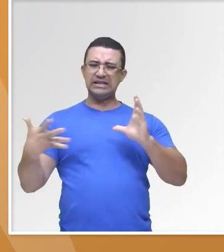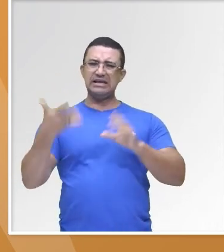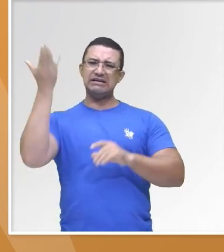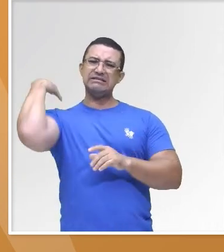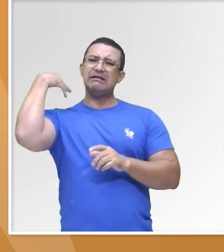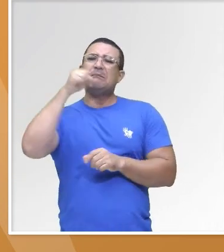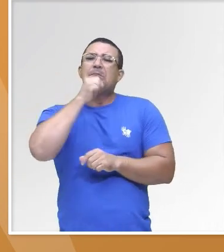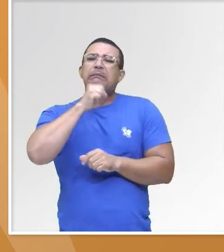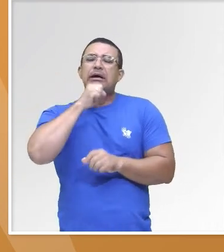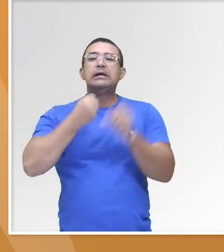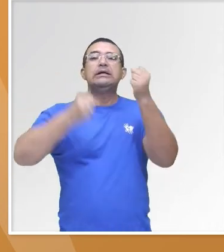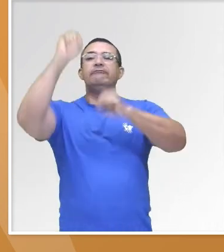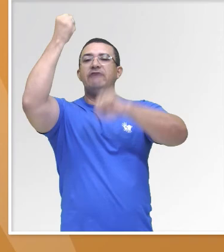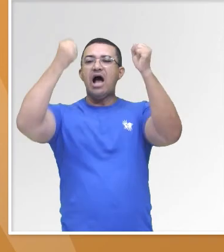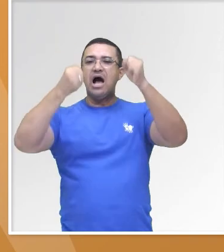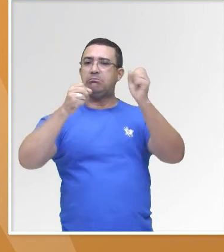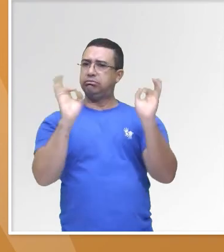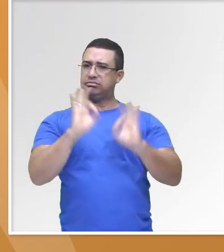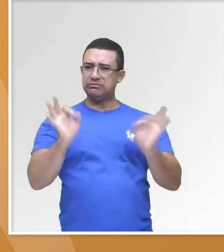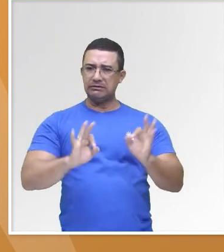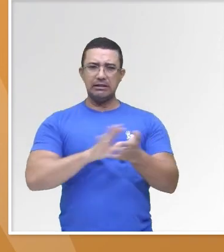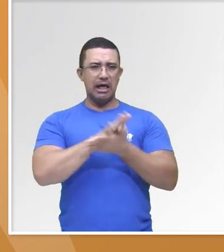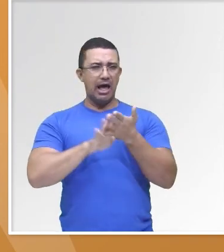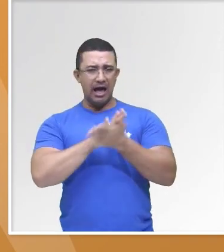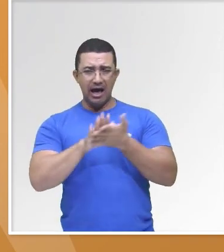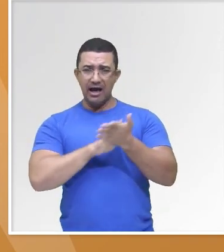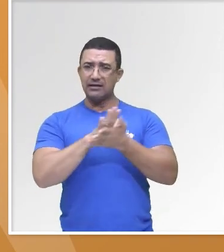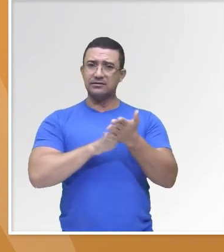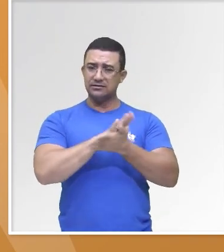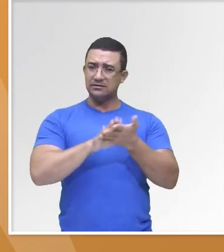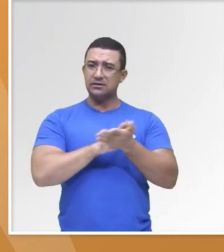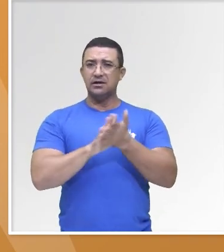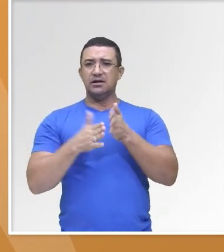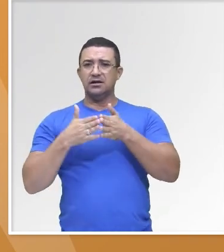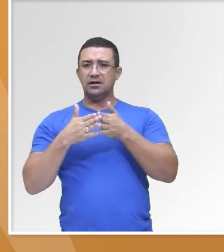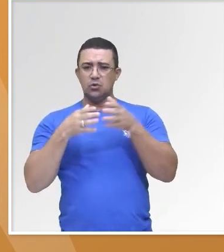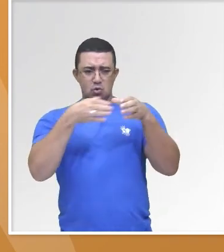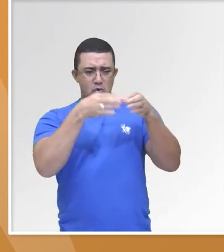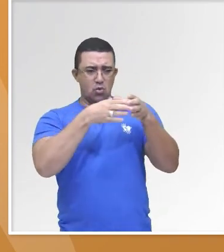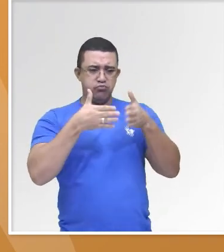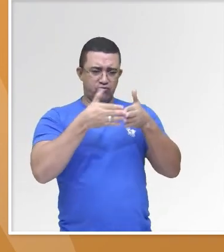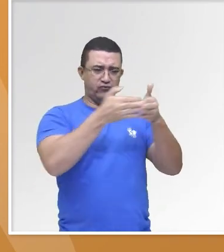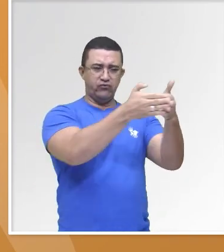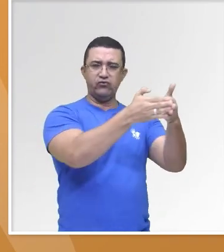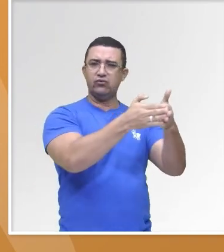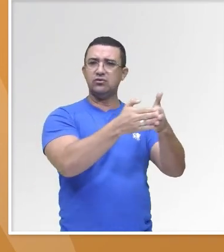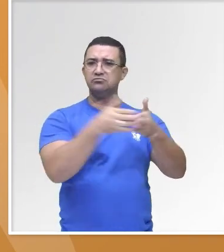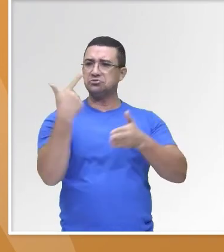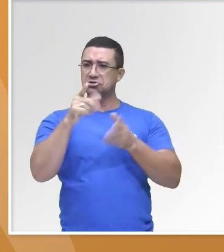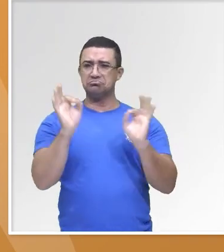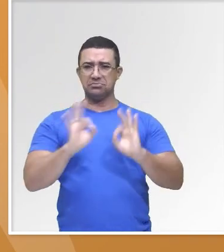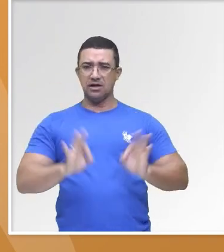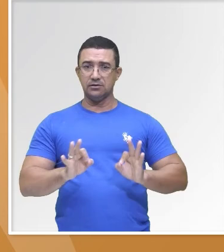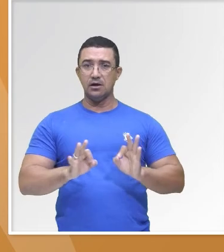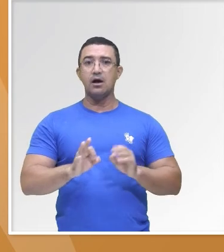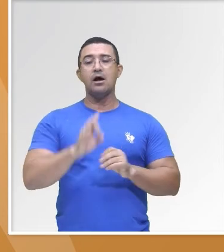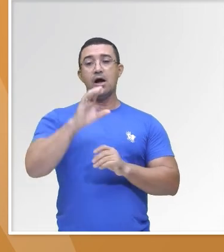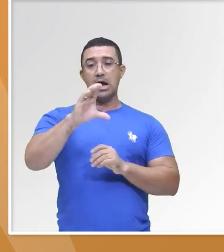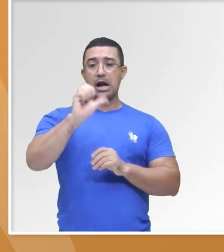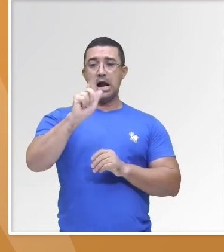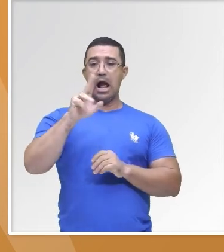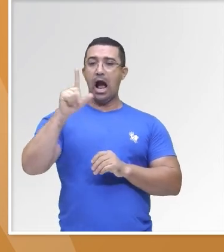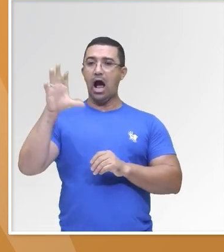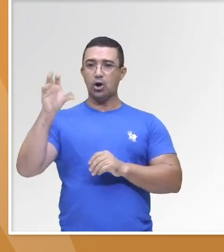tinha indústria, não tinha ali o que nós já vimos, uma frota marítima. E depois de Carlos III, isso